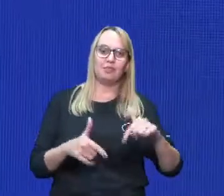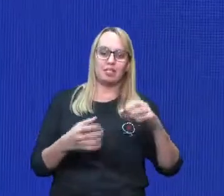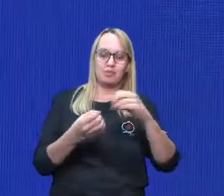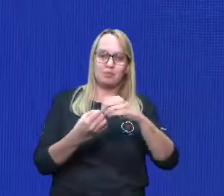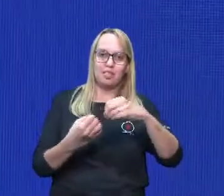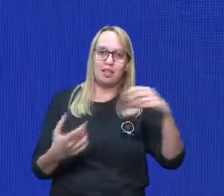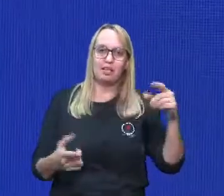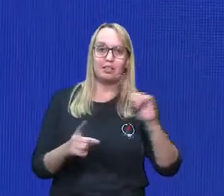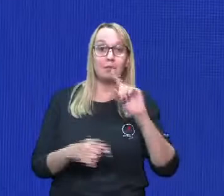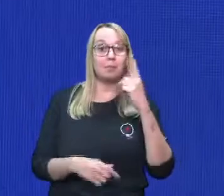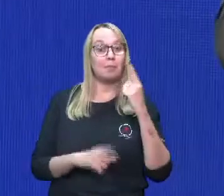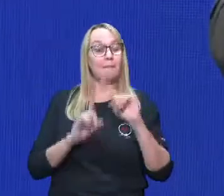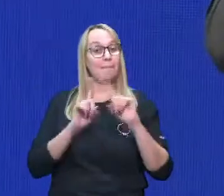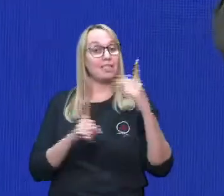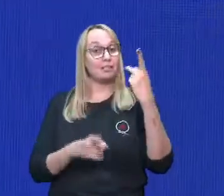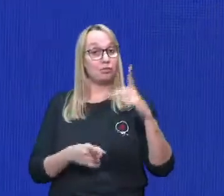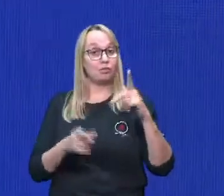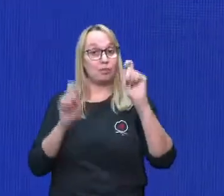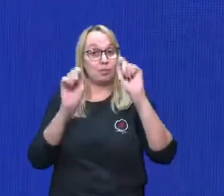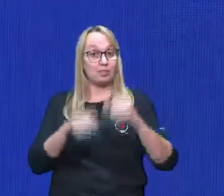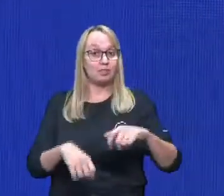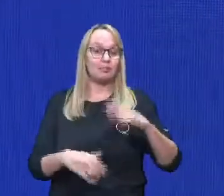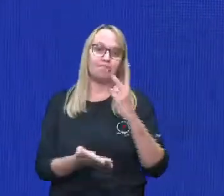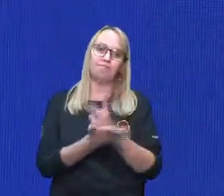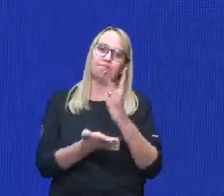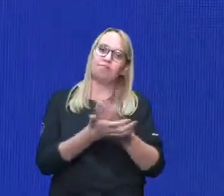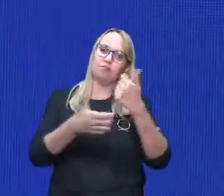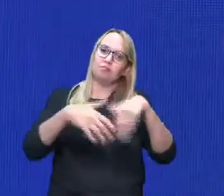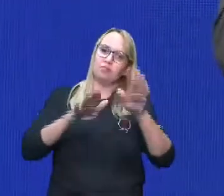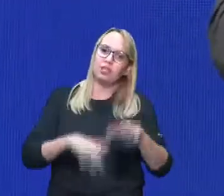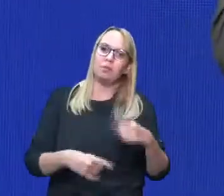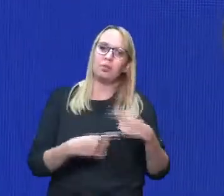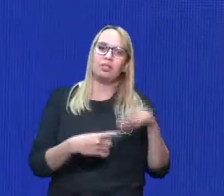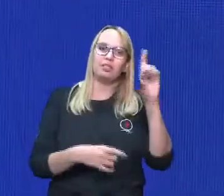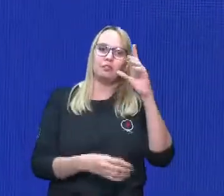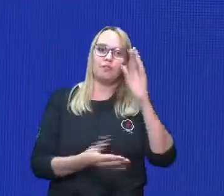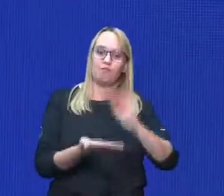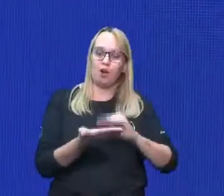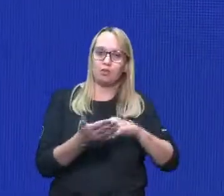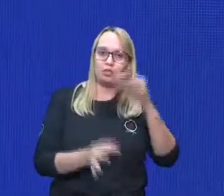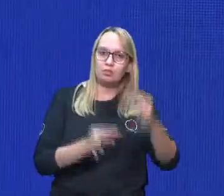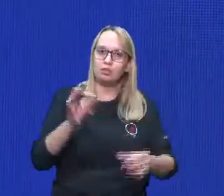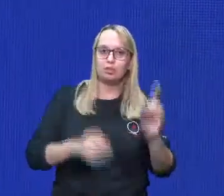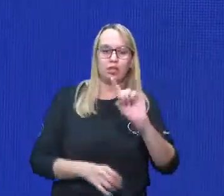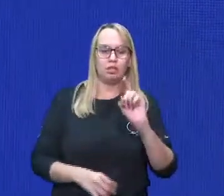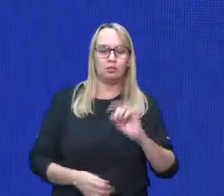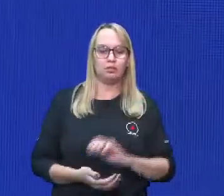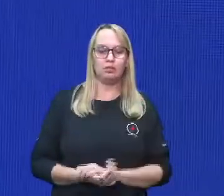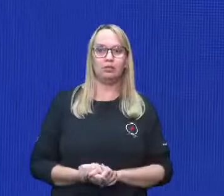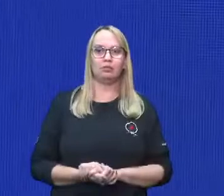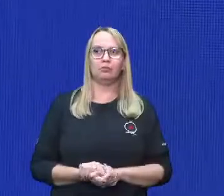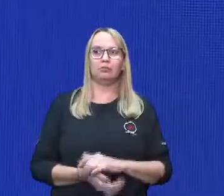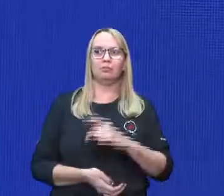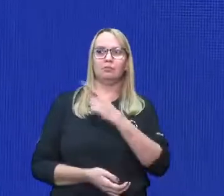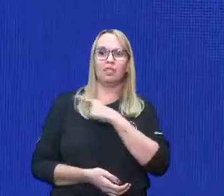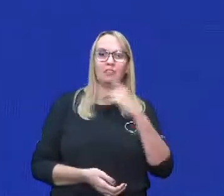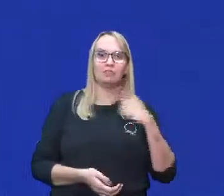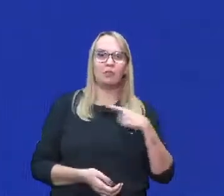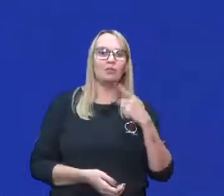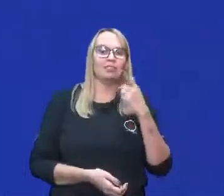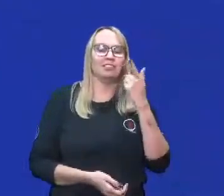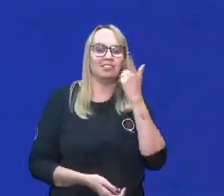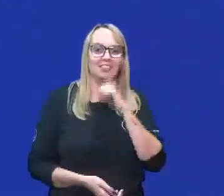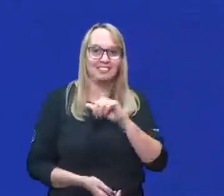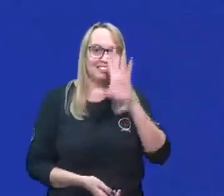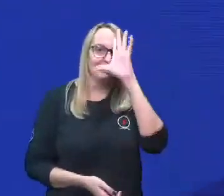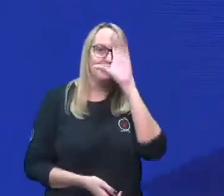sua competência tem que te manter lá dentro, porque Deus não vai ser injusto com ninguém, que se preparou. Ah, pastor, eu sou bom de improviso, acredite, quem